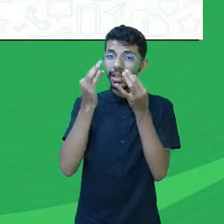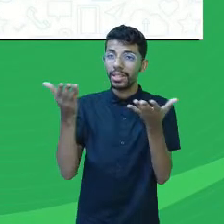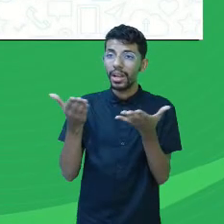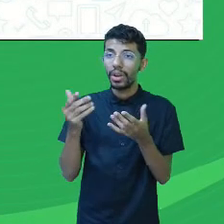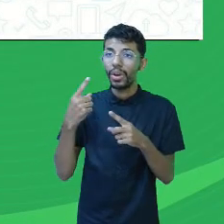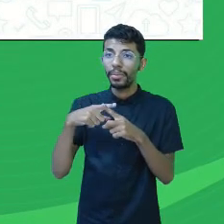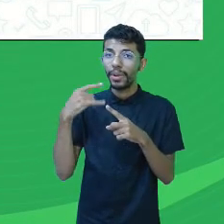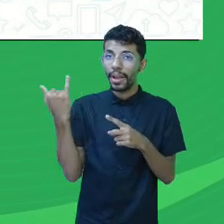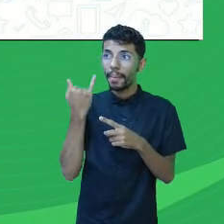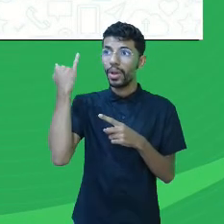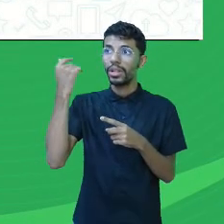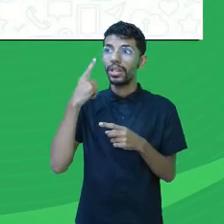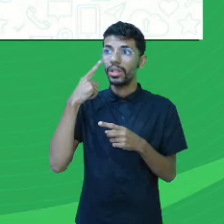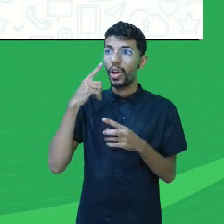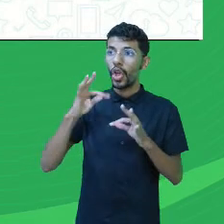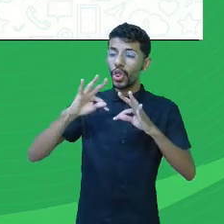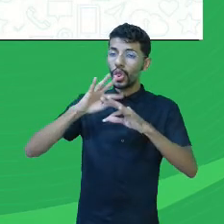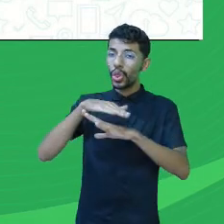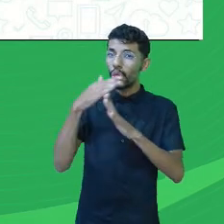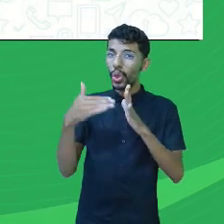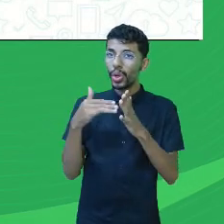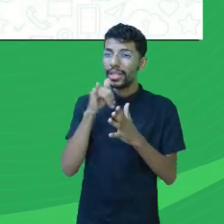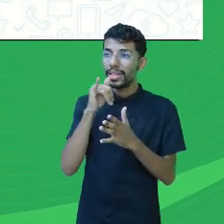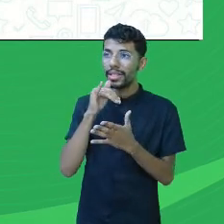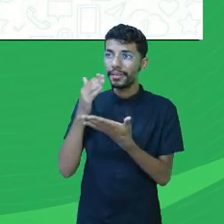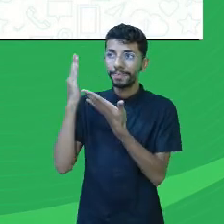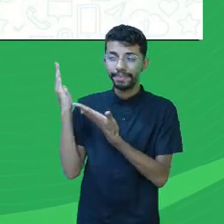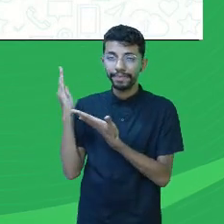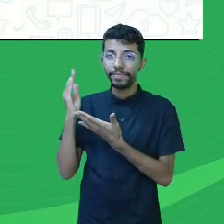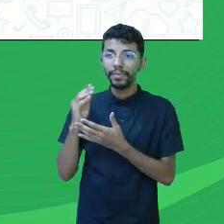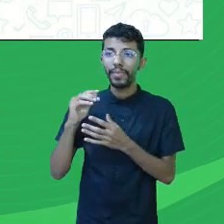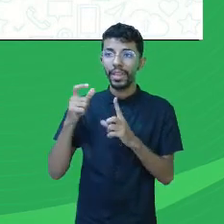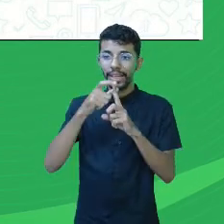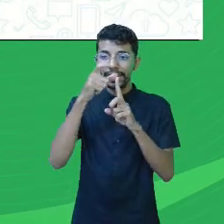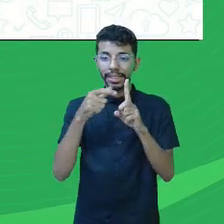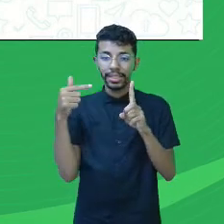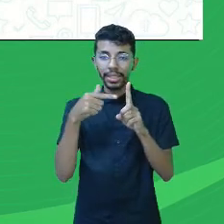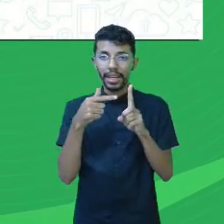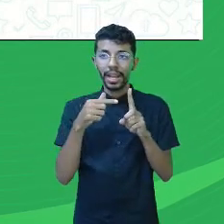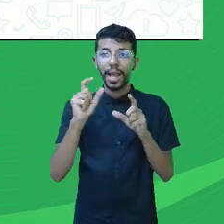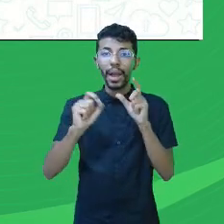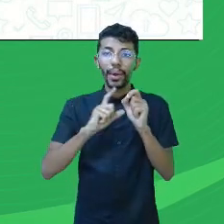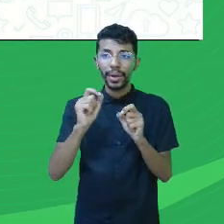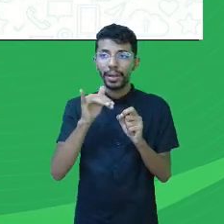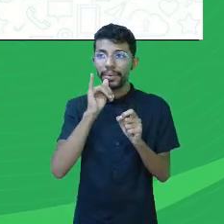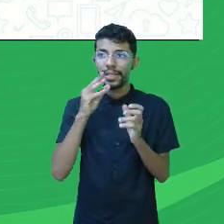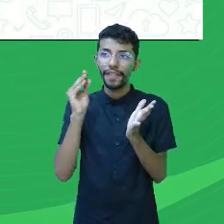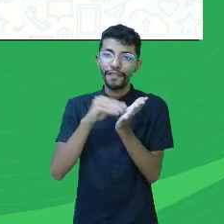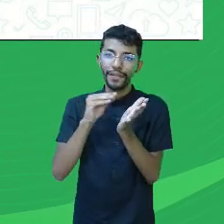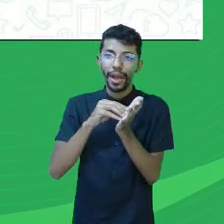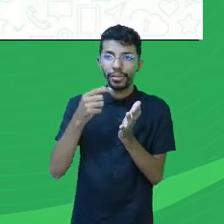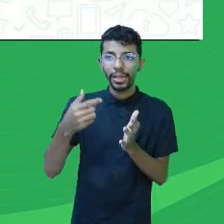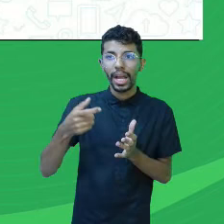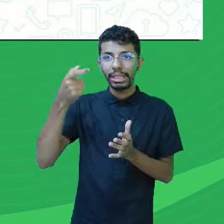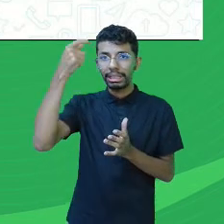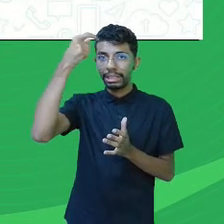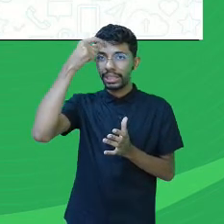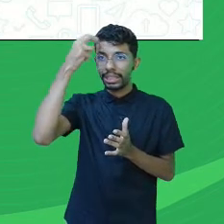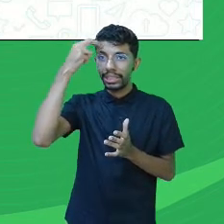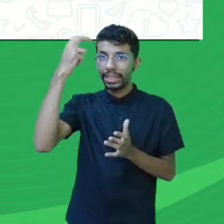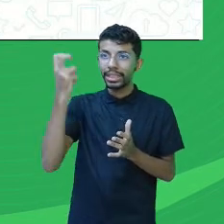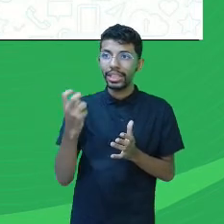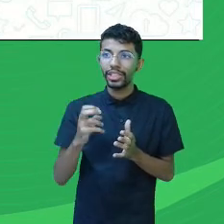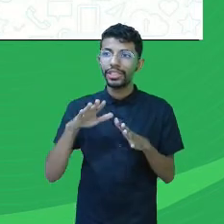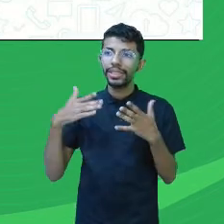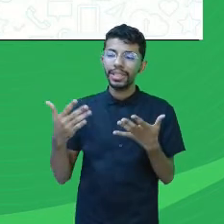esses exemplos, esses personagens são destituídos de inteligência. Então, quando algumas pessoas contam essas piadas,